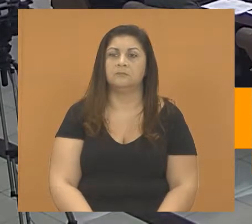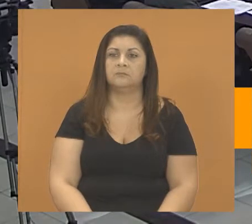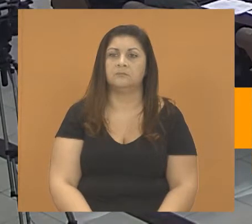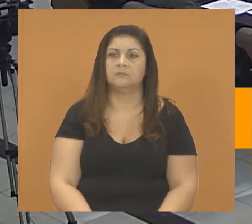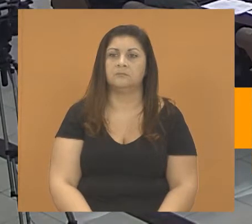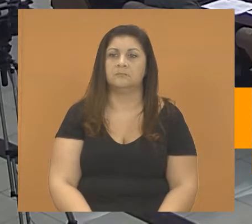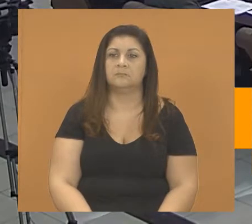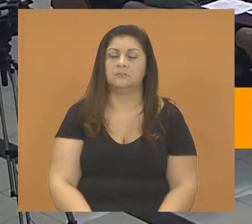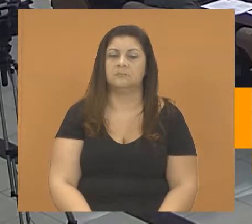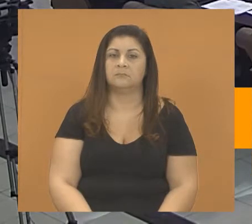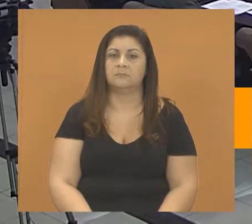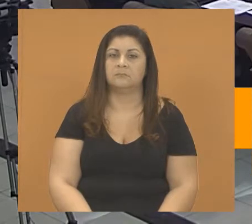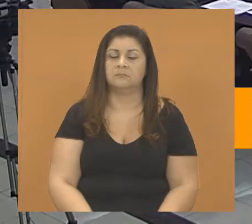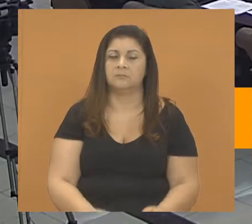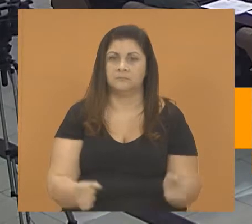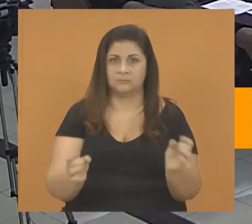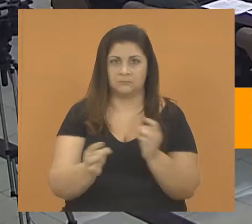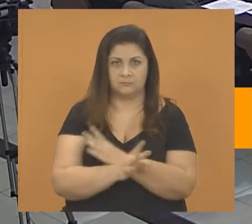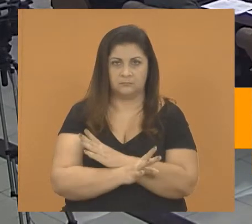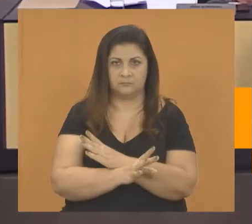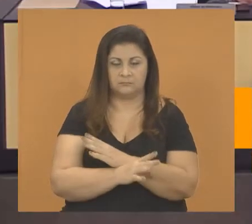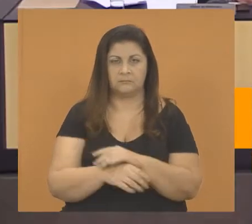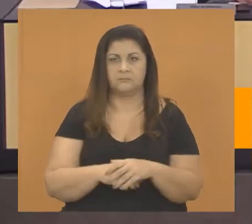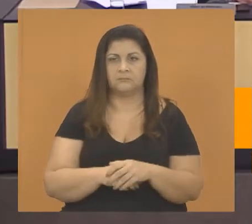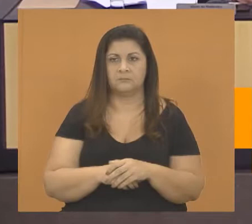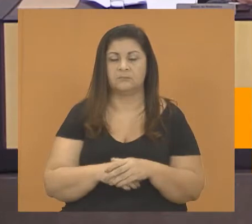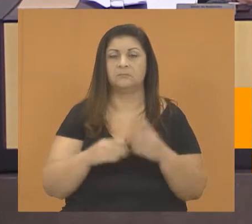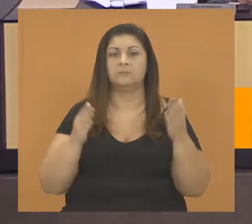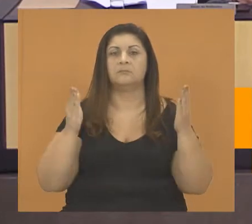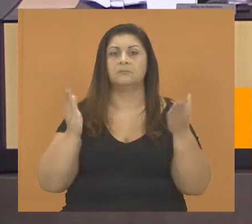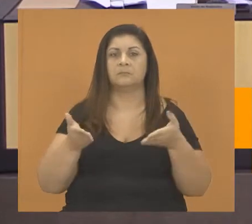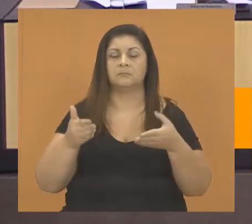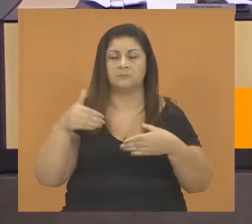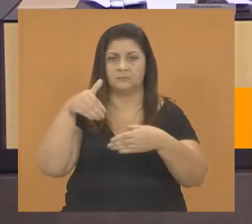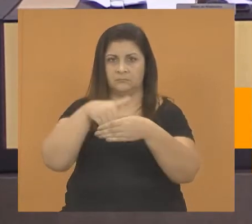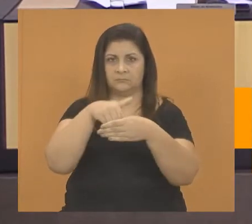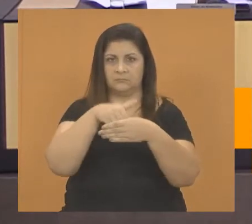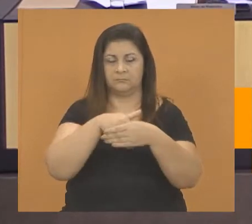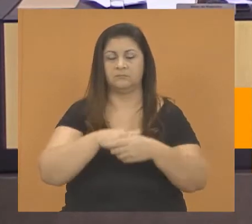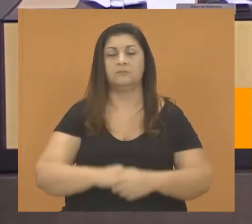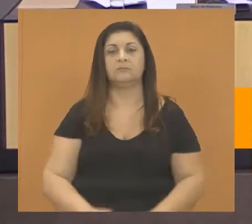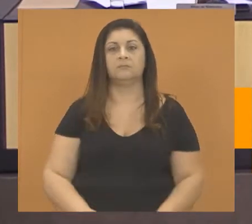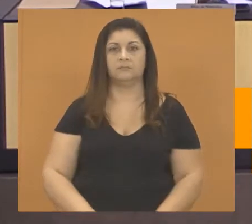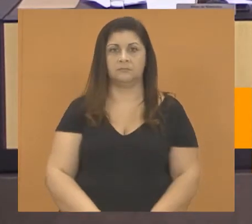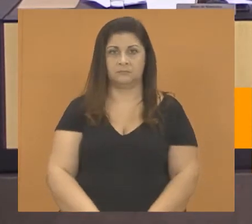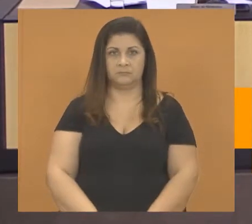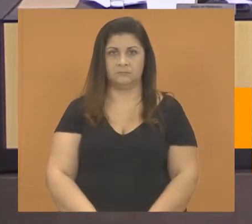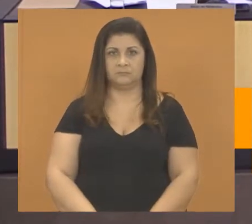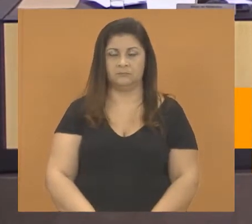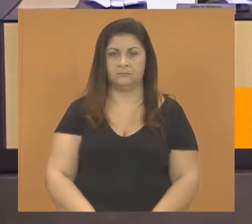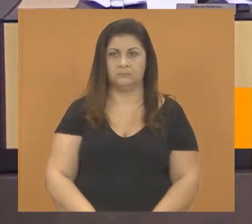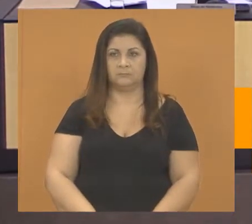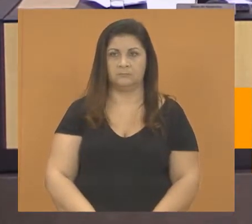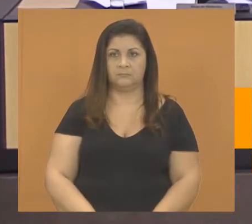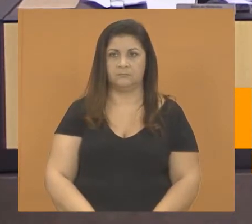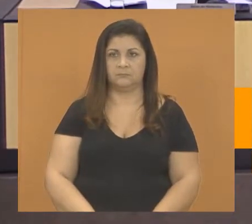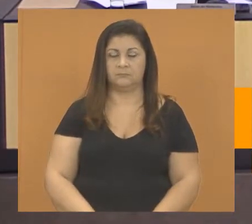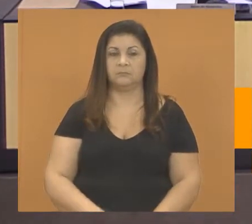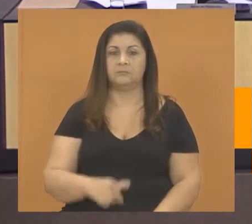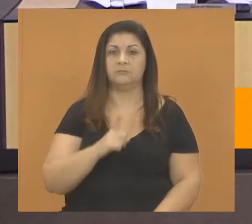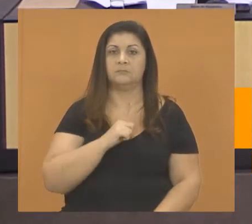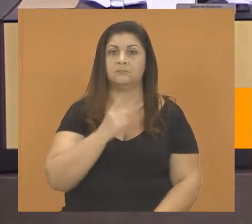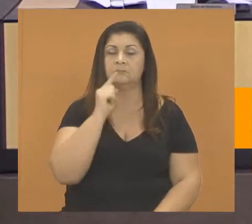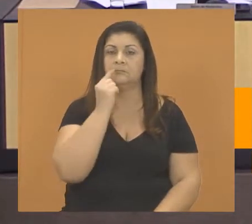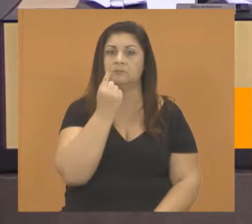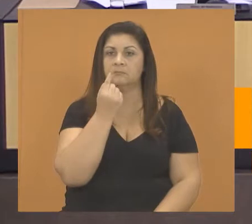não havendo manifestação nobres pares vão à votação na forma nominal apresentou estamos falando na jardim